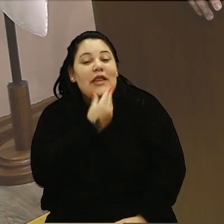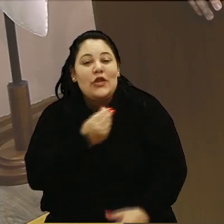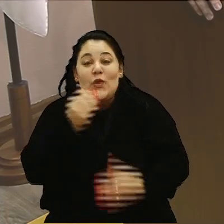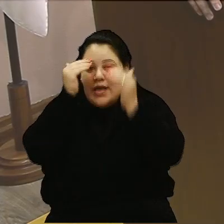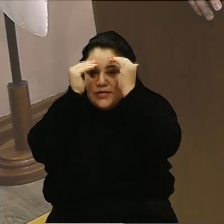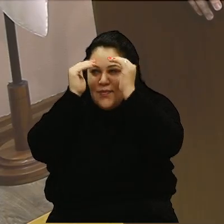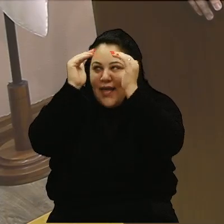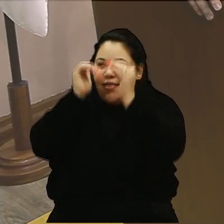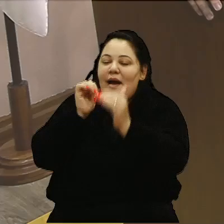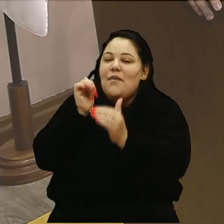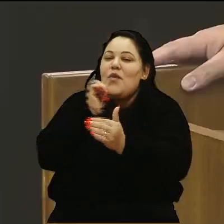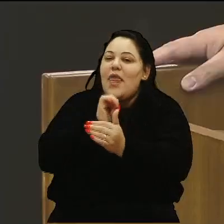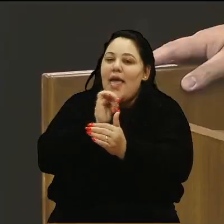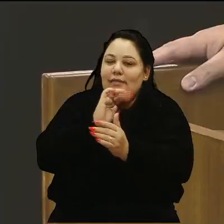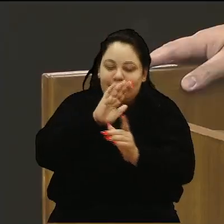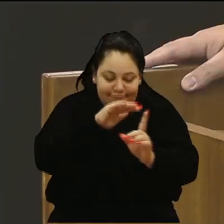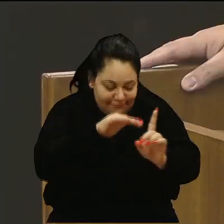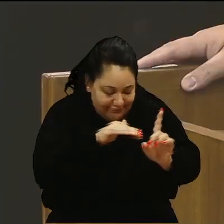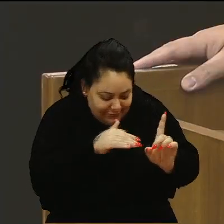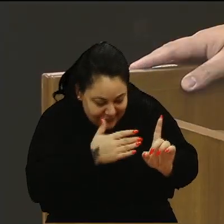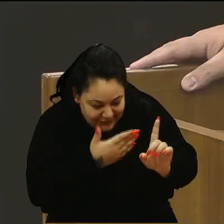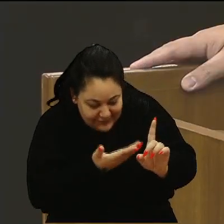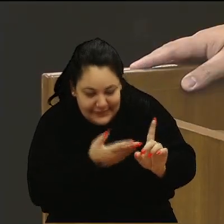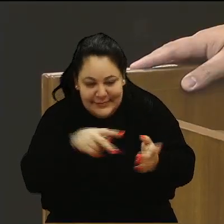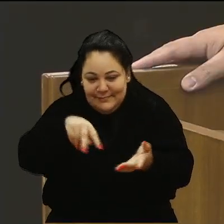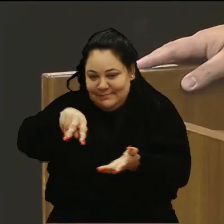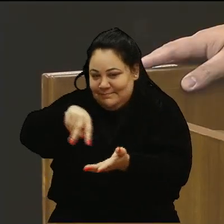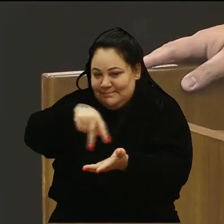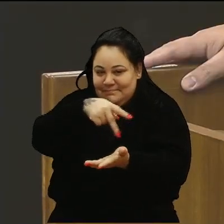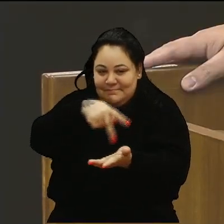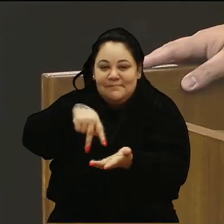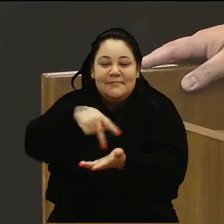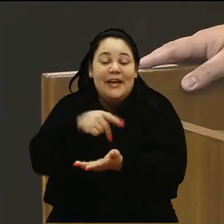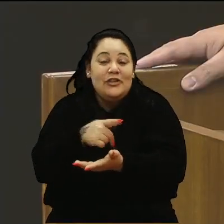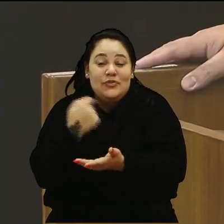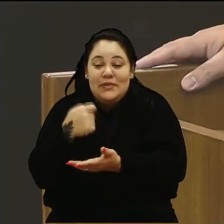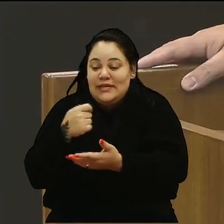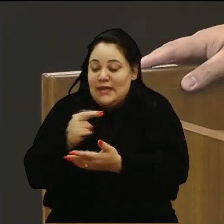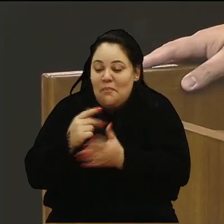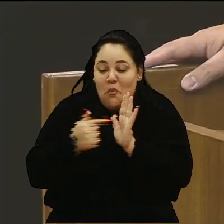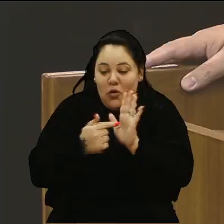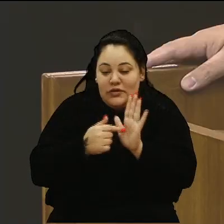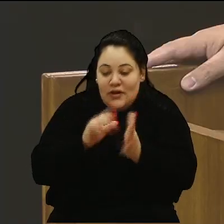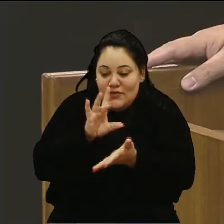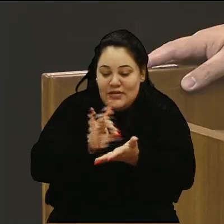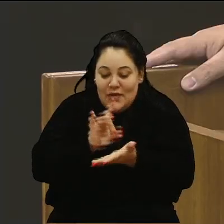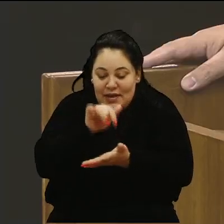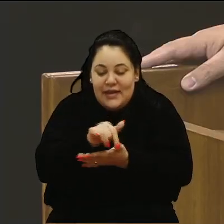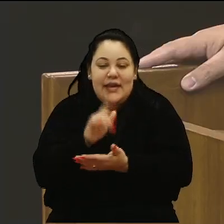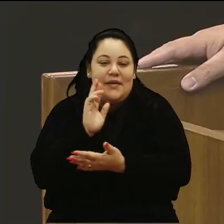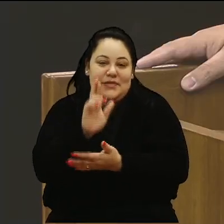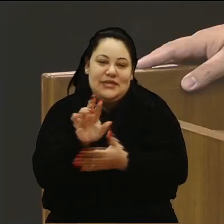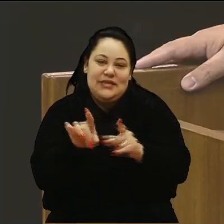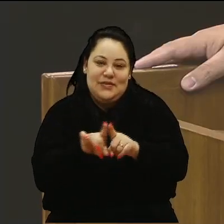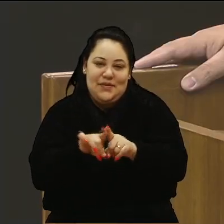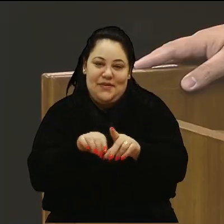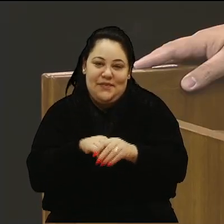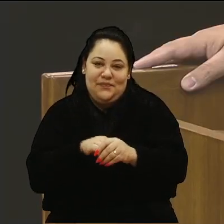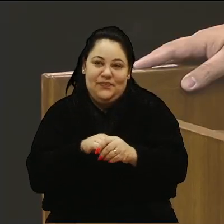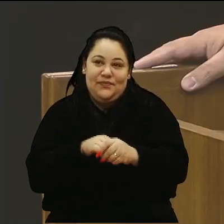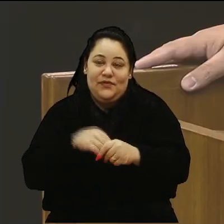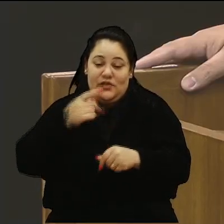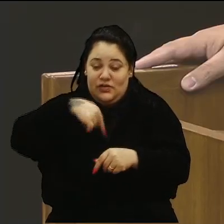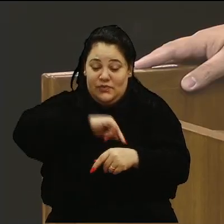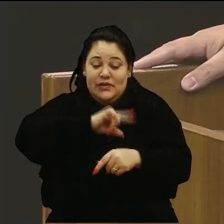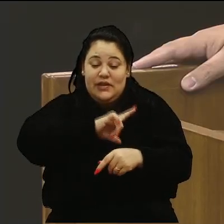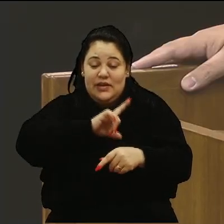dança, nós temos que trazer para a nossa casa essa valorização. Nós vamos ter agora acendimento da chama crioula,